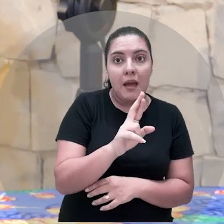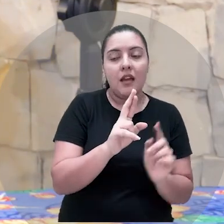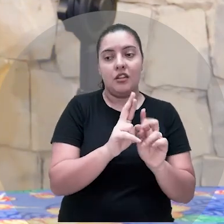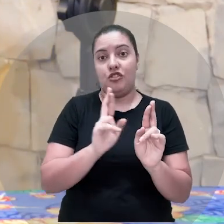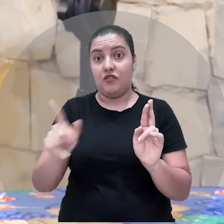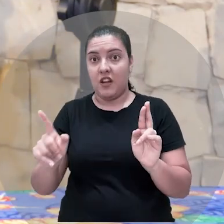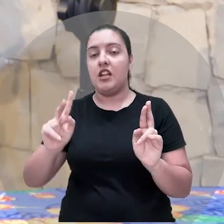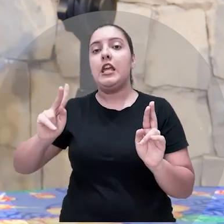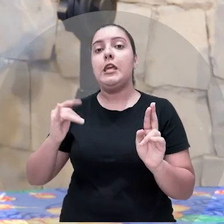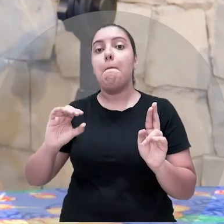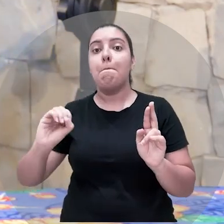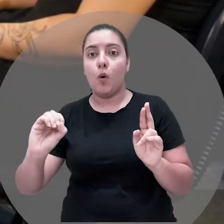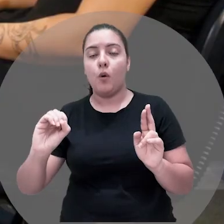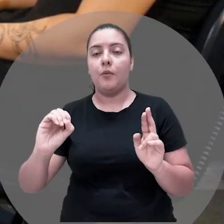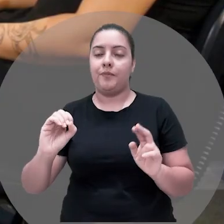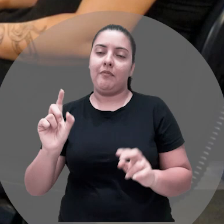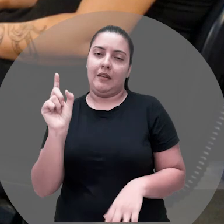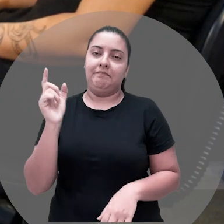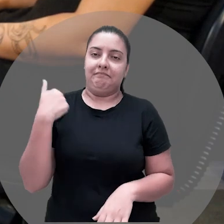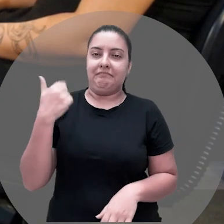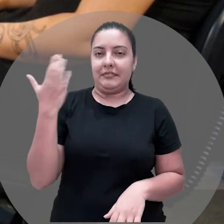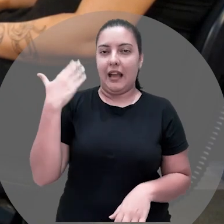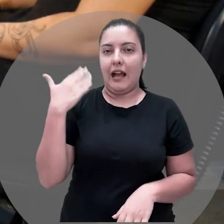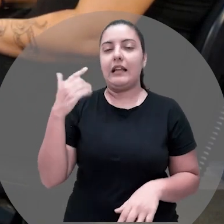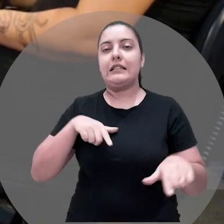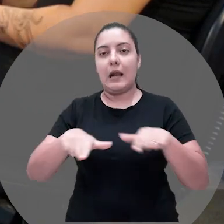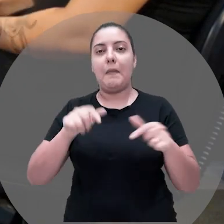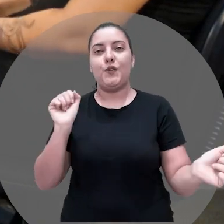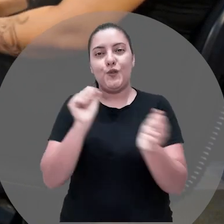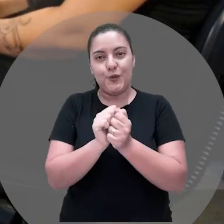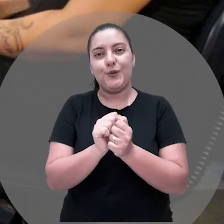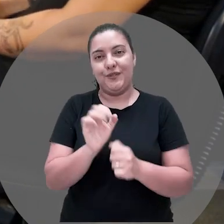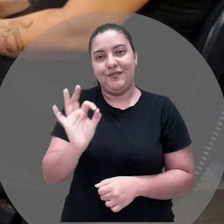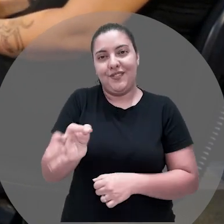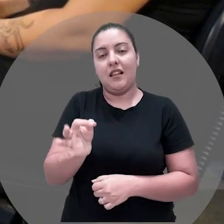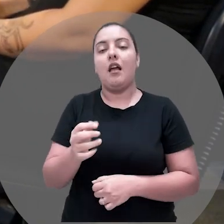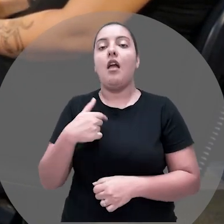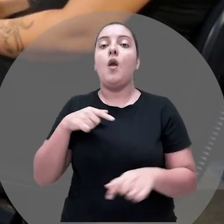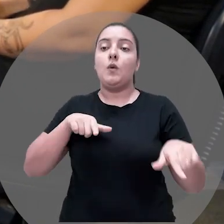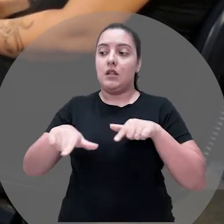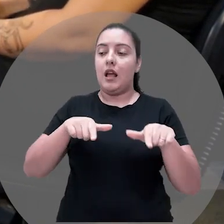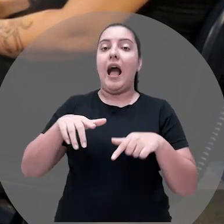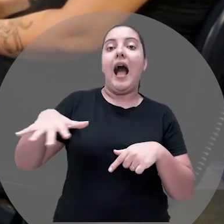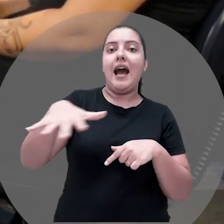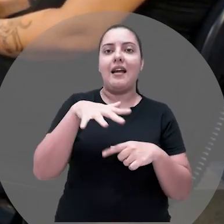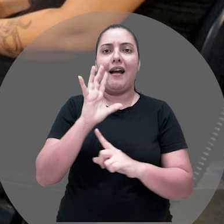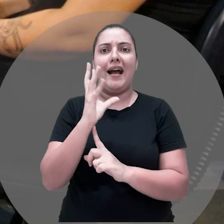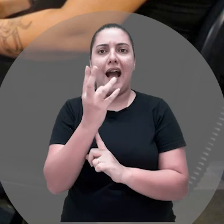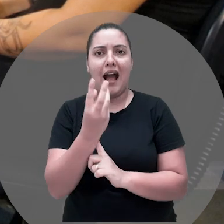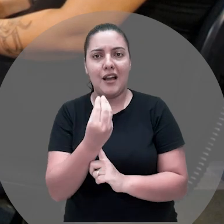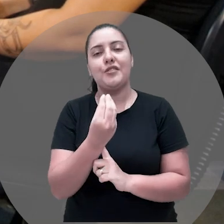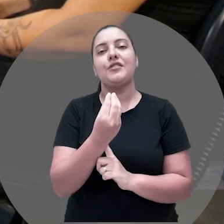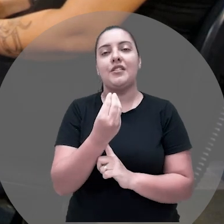por sensibilidade e aí sensibilidade eu tive um trabalho né a gente trabalhou junto e ela trabalhava